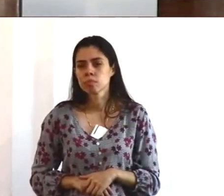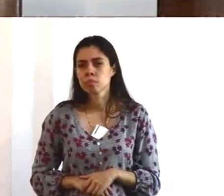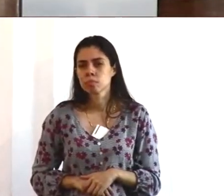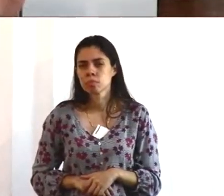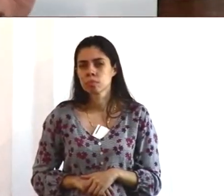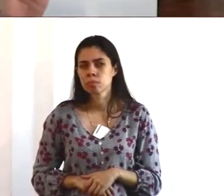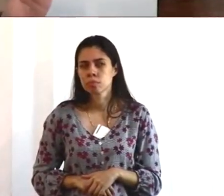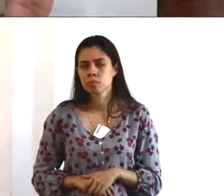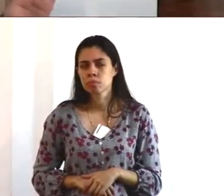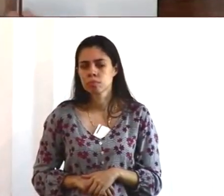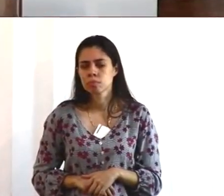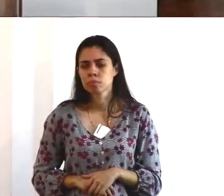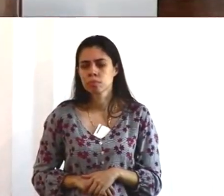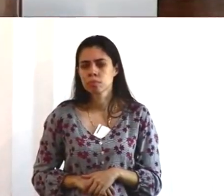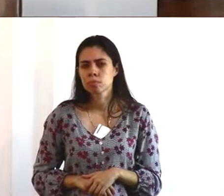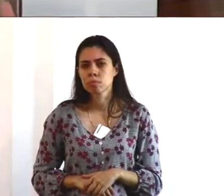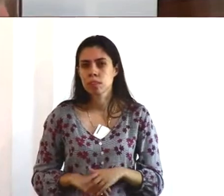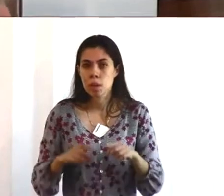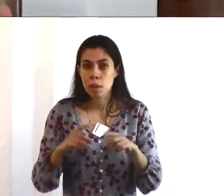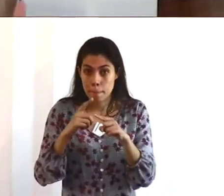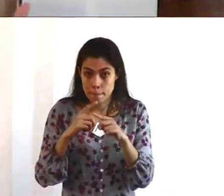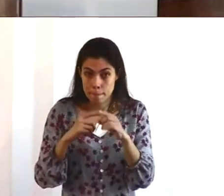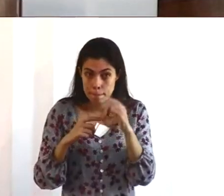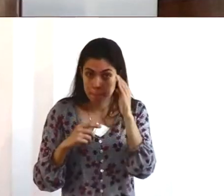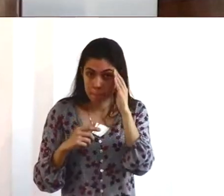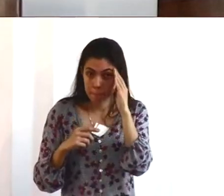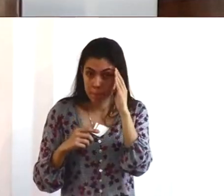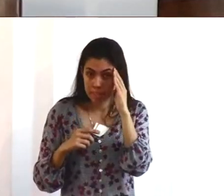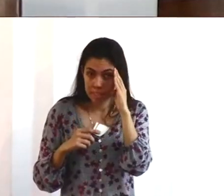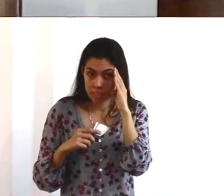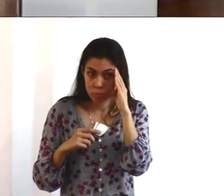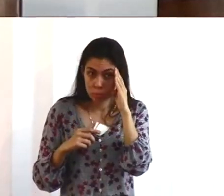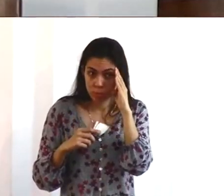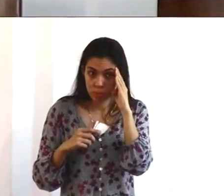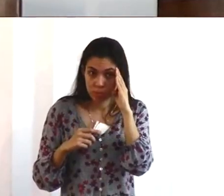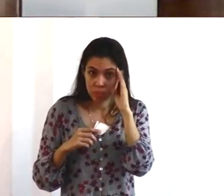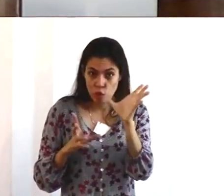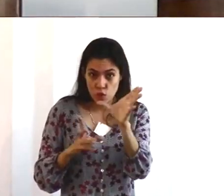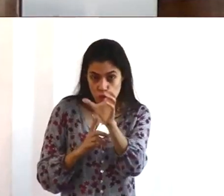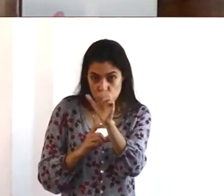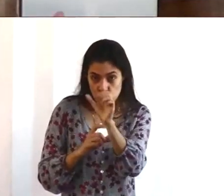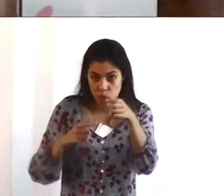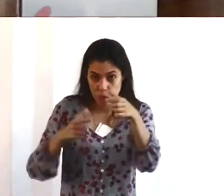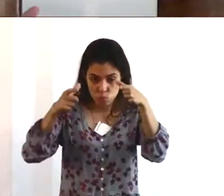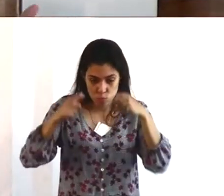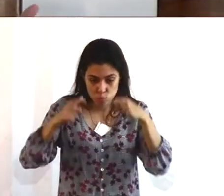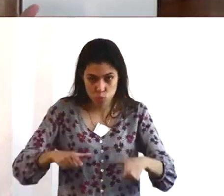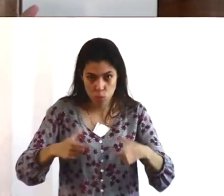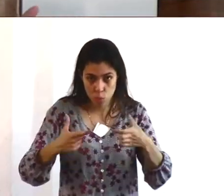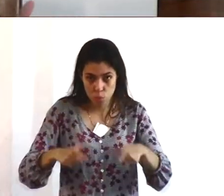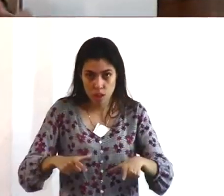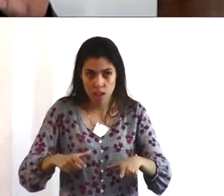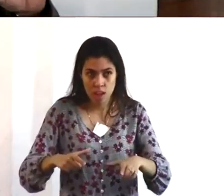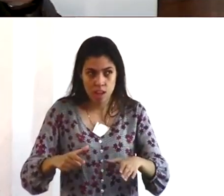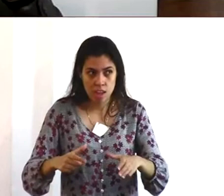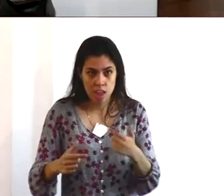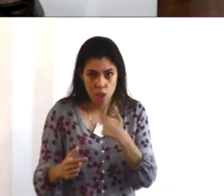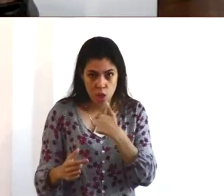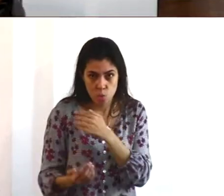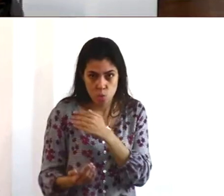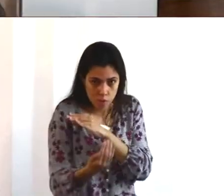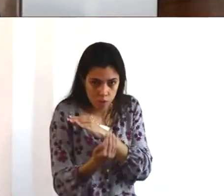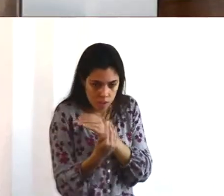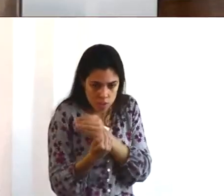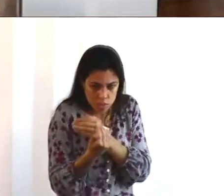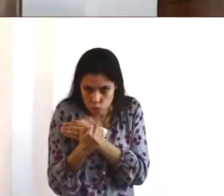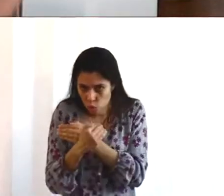para um local que vai ser um refúgio seguro e uma fortaleza certa, onde pode vir o que vier, ali vai ter uma